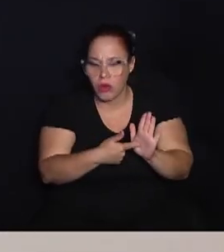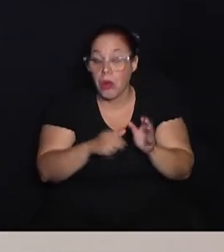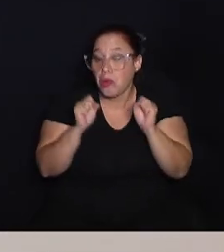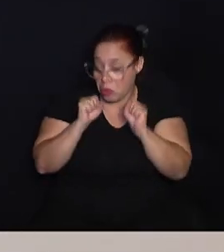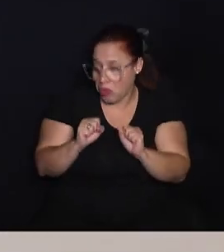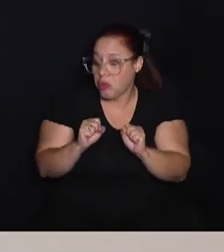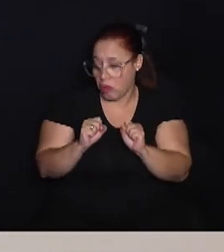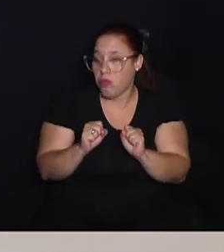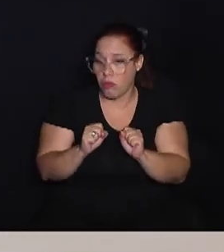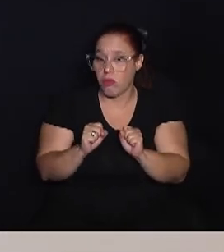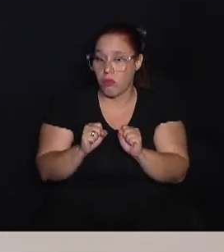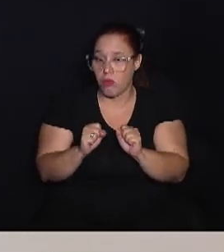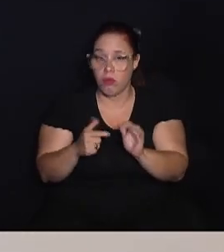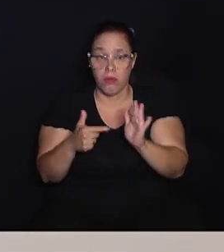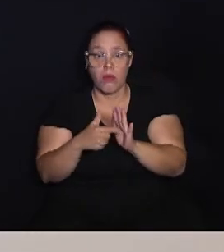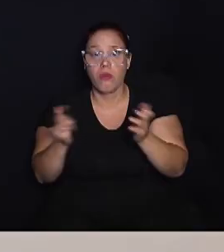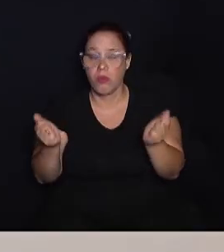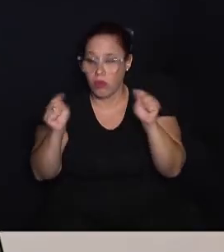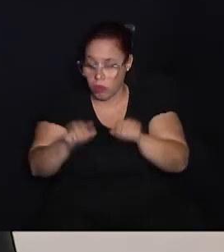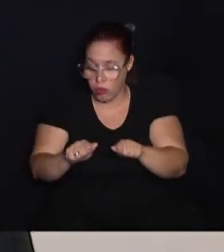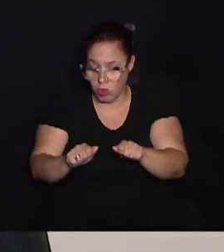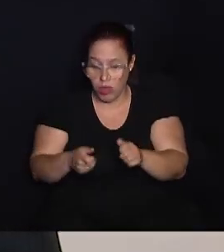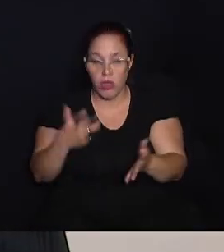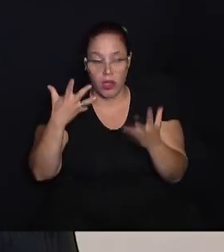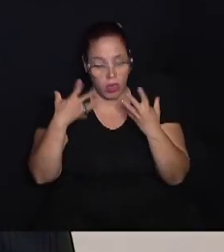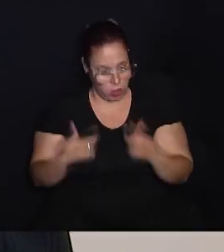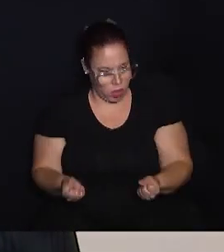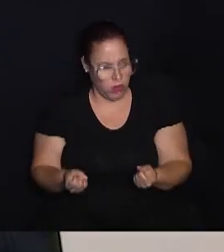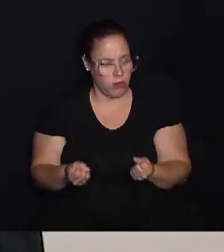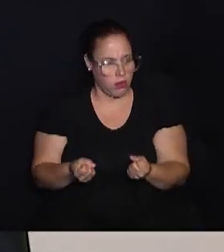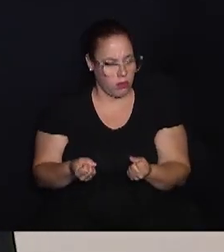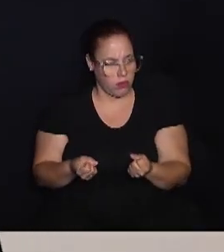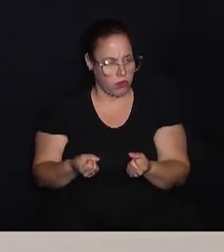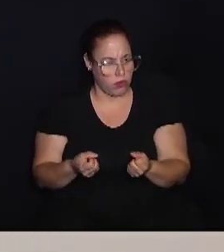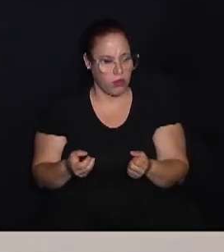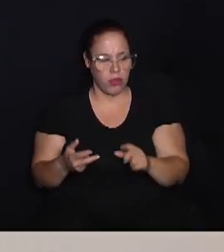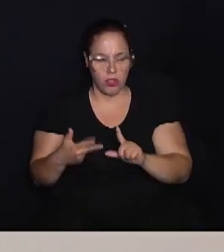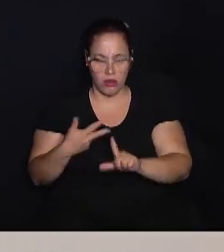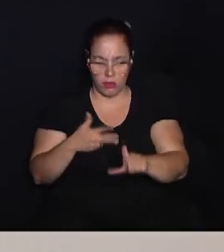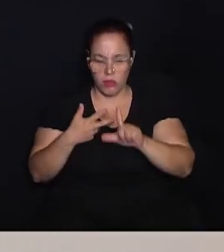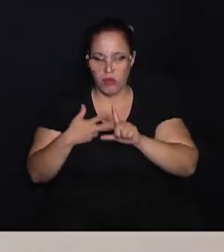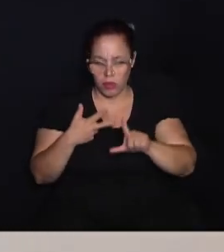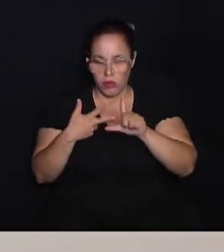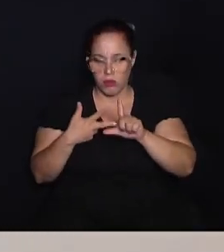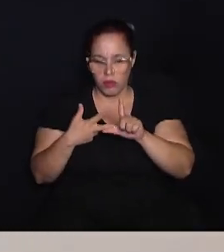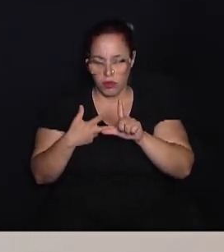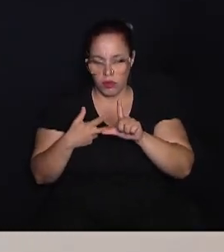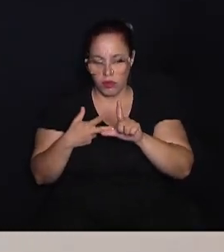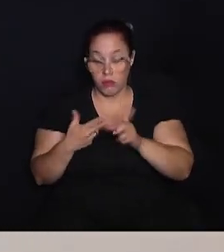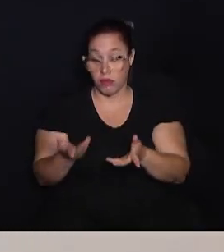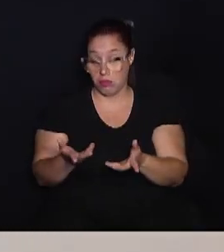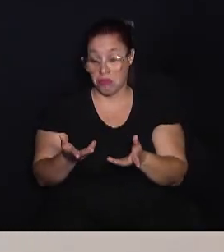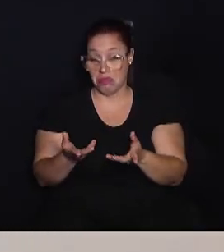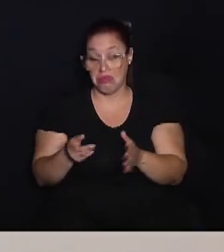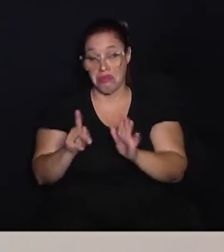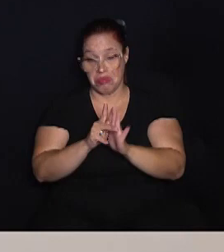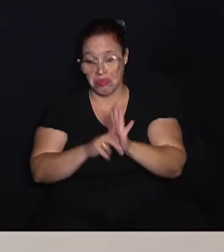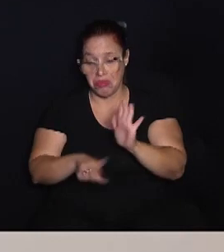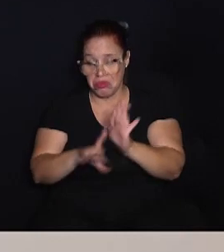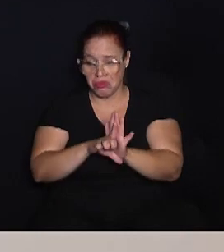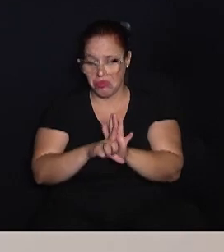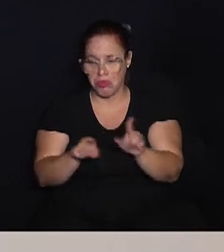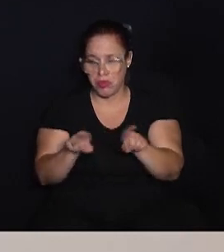mostrou que era possível né mostrei que era possível e eles também aceitaram na questão da legislação por ser